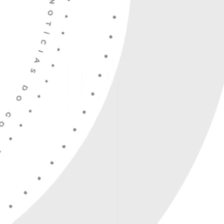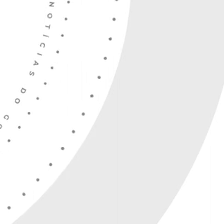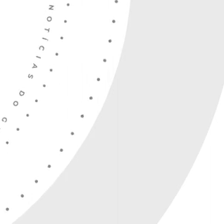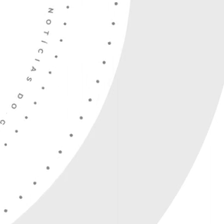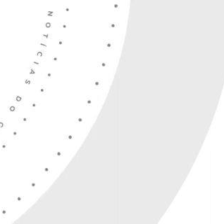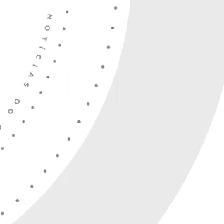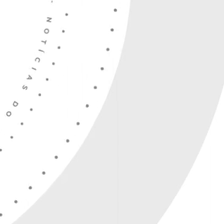tchau.